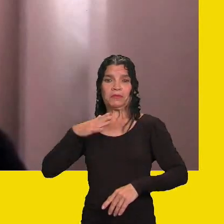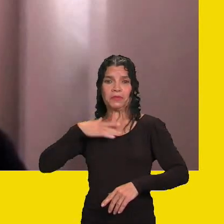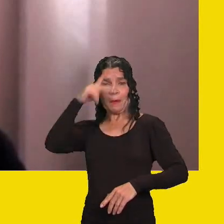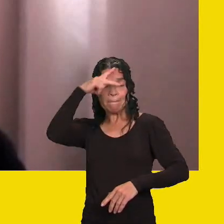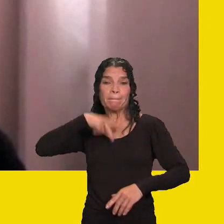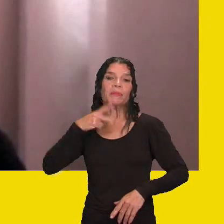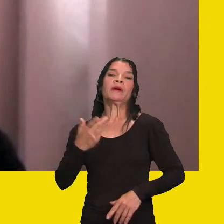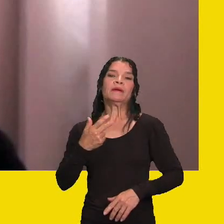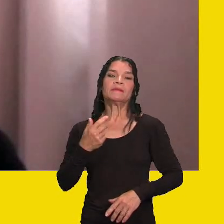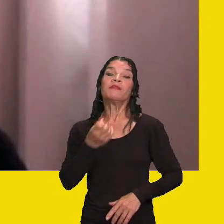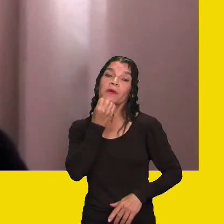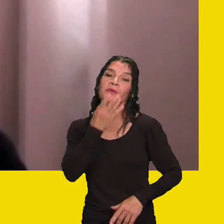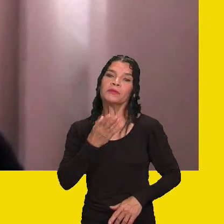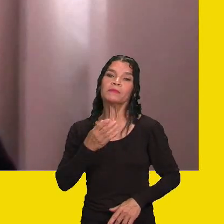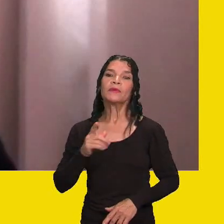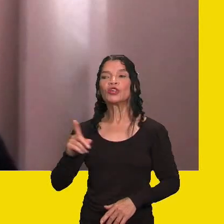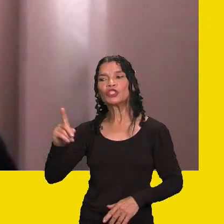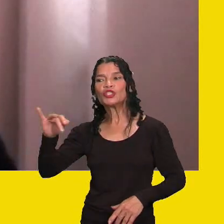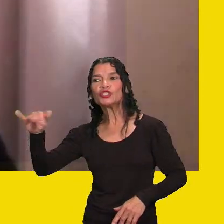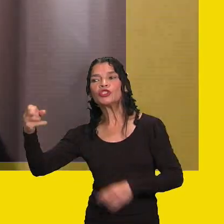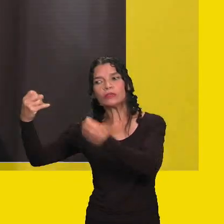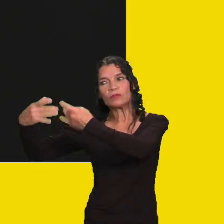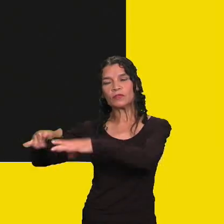E passo a palavra para o Diego.